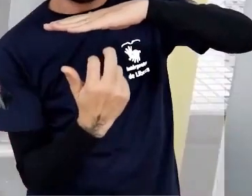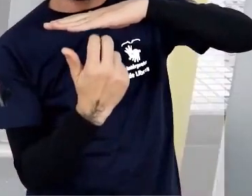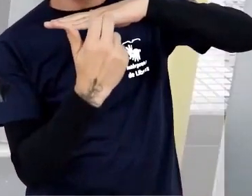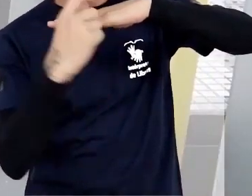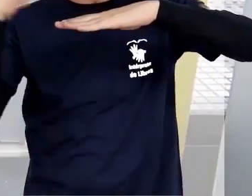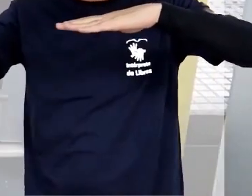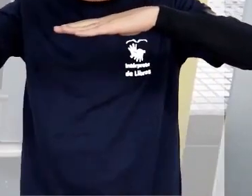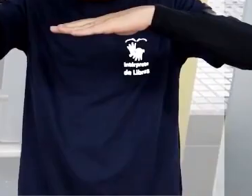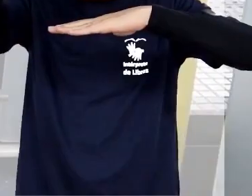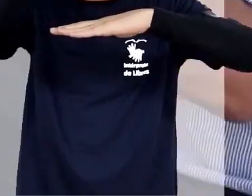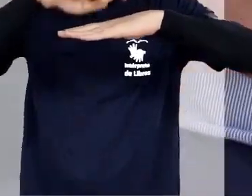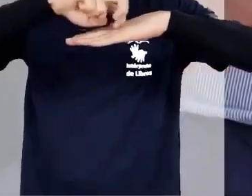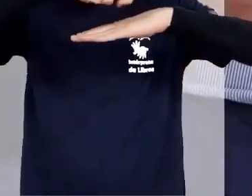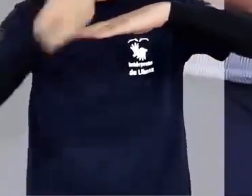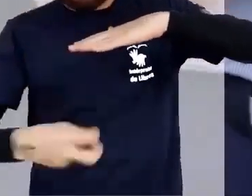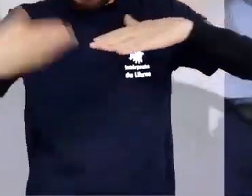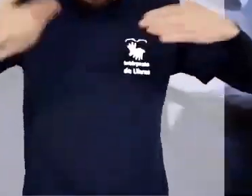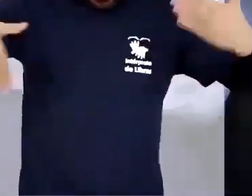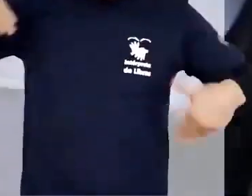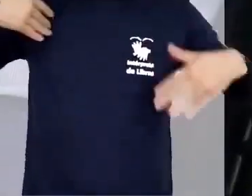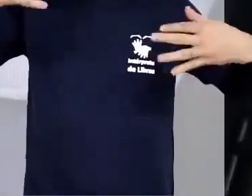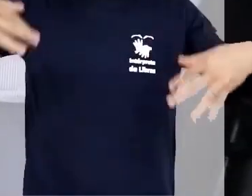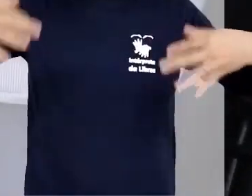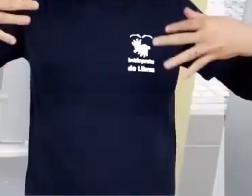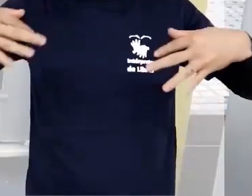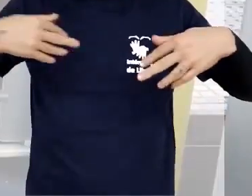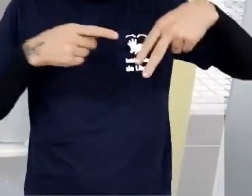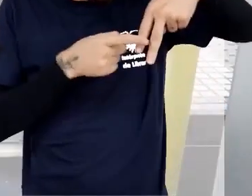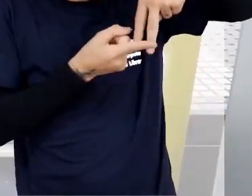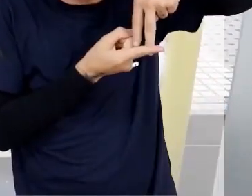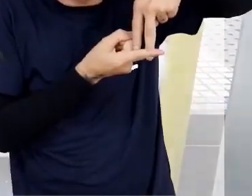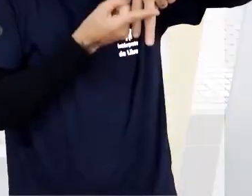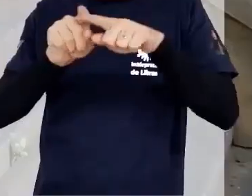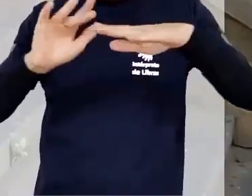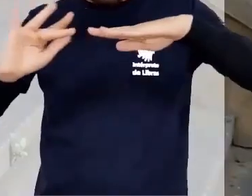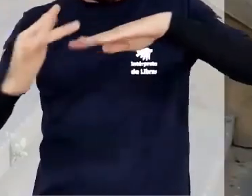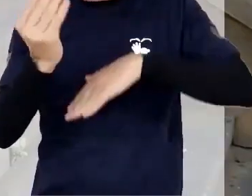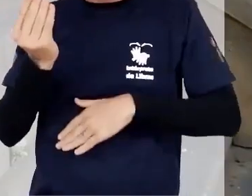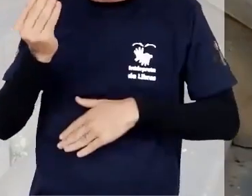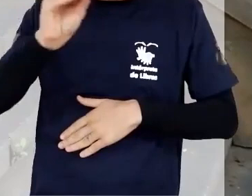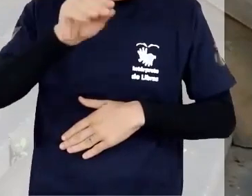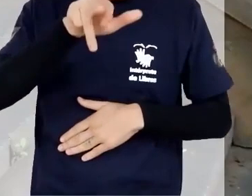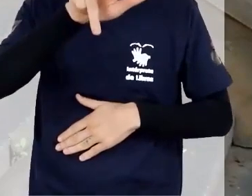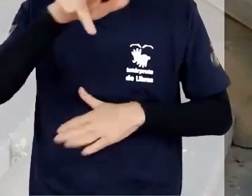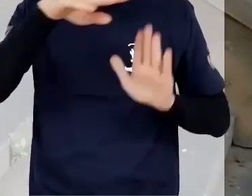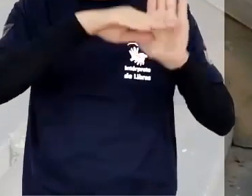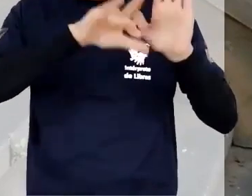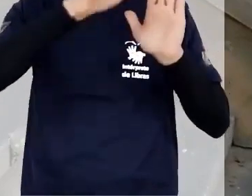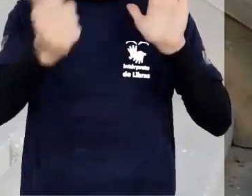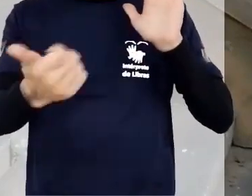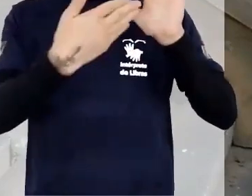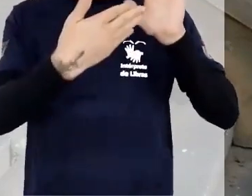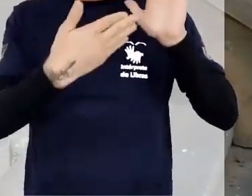social e doenças decorrentes da condição. As pessoas que têm esse tipo de deficiência são alvos